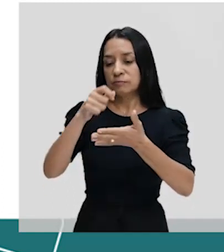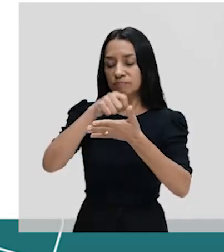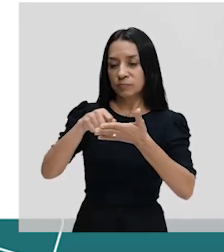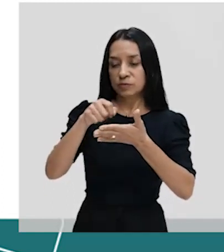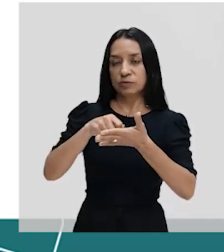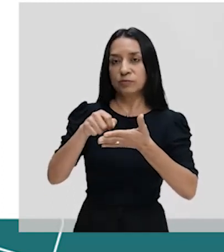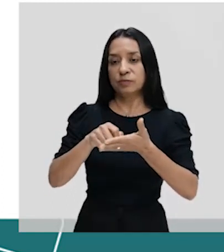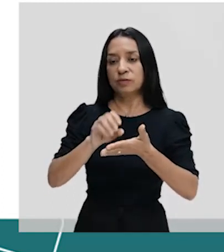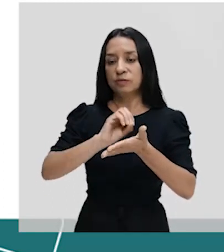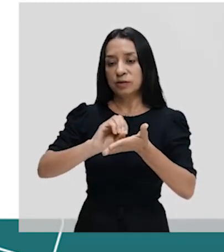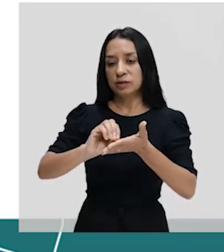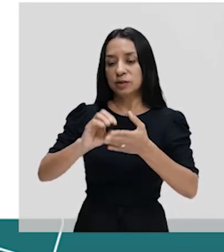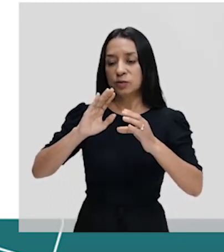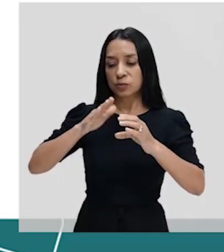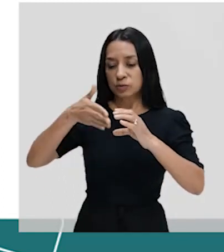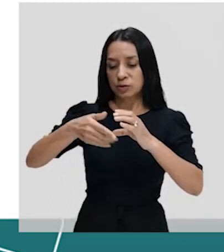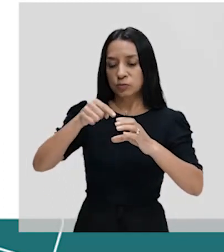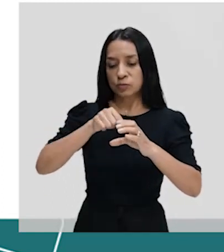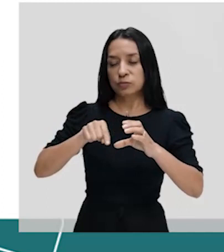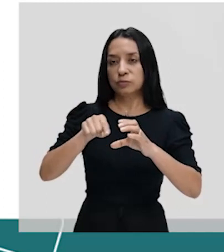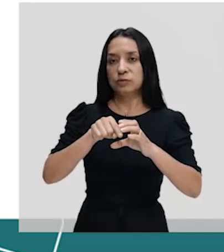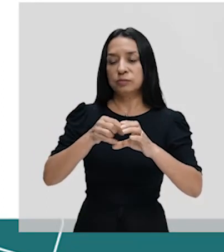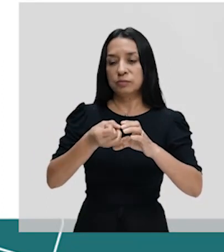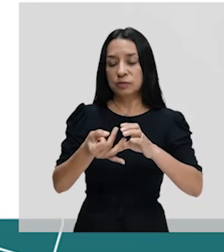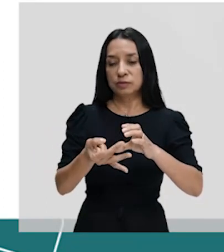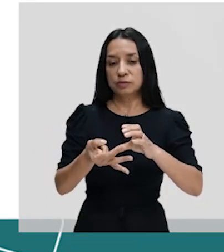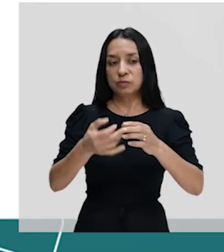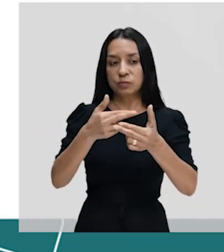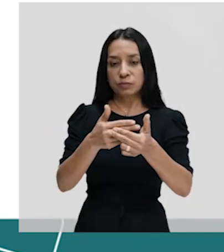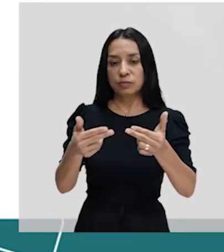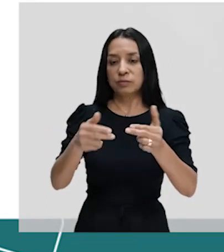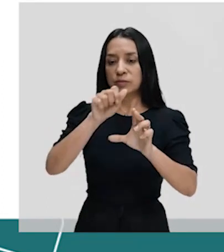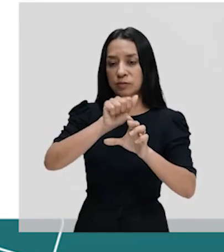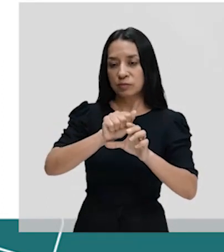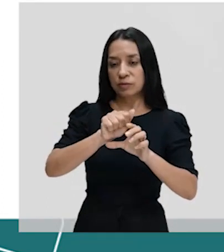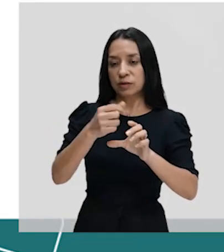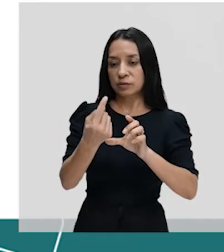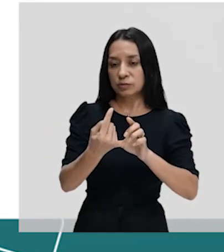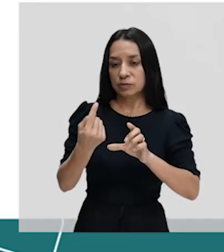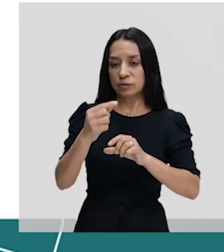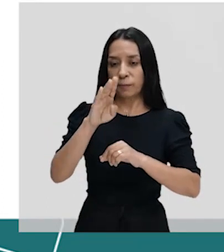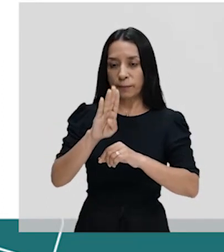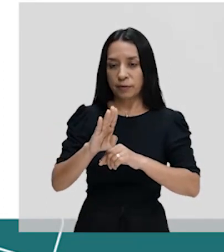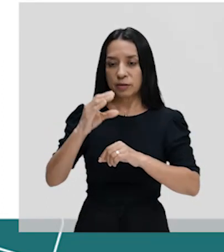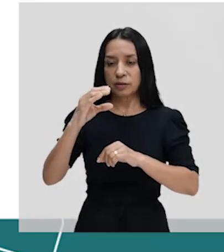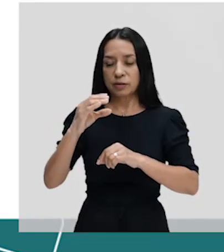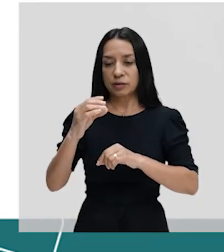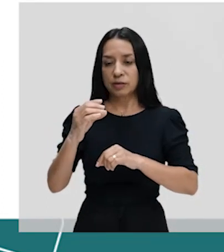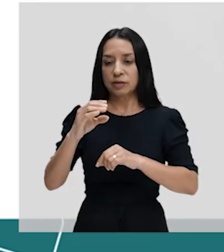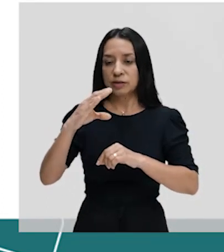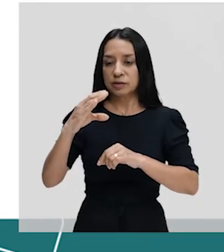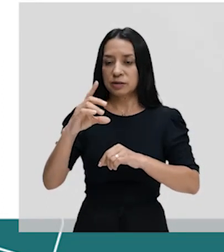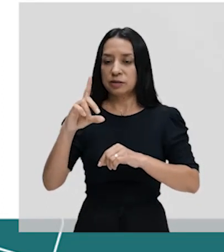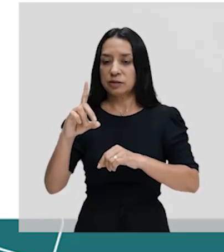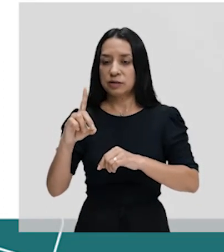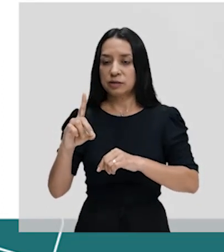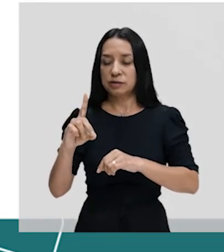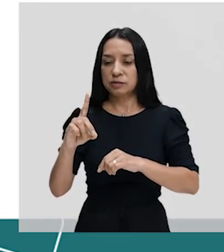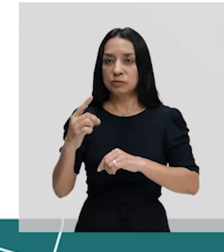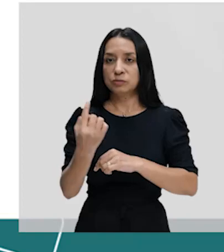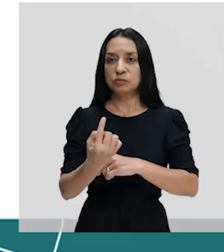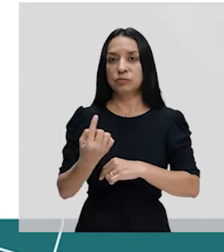dentro do conjunto das partes. O elemento A sozinho está lá, B sozinho, C sozinho e o D sozinho.